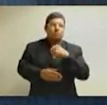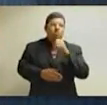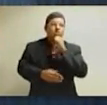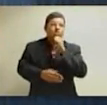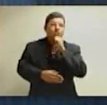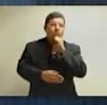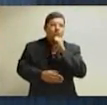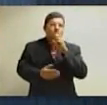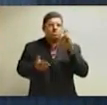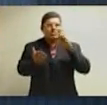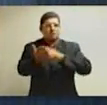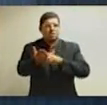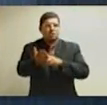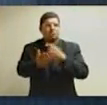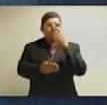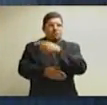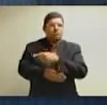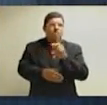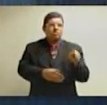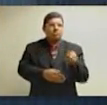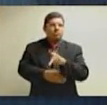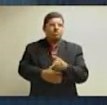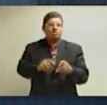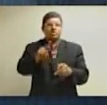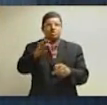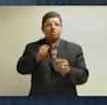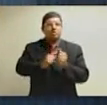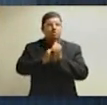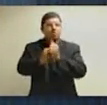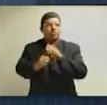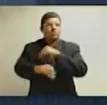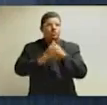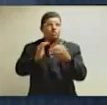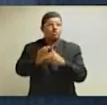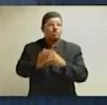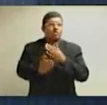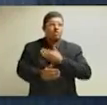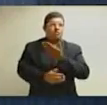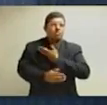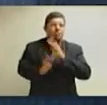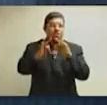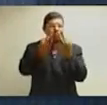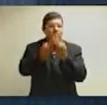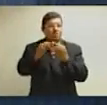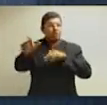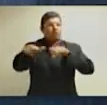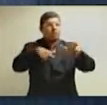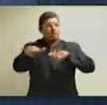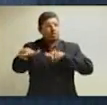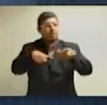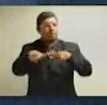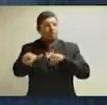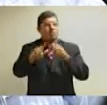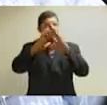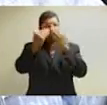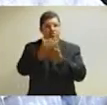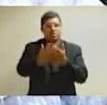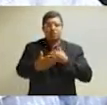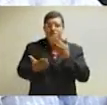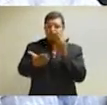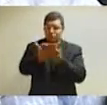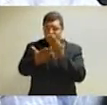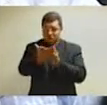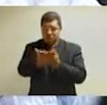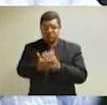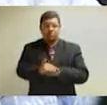ainda era muito cedo. Está ali o professor Gabriel, que acompanhou tudo isso, que era amigo da minha família e trabalhava na escola que eu